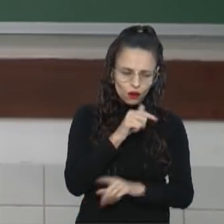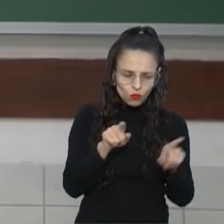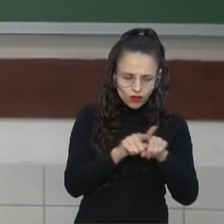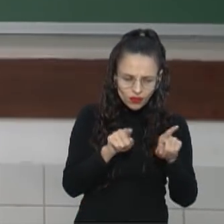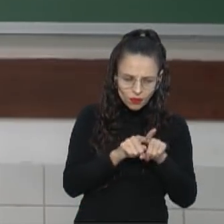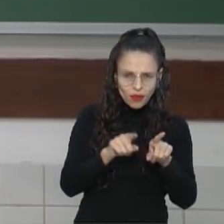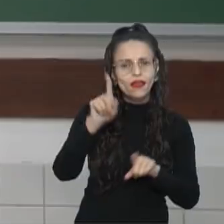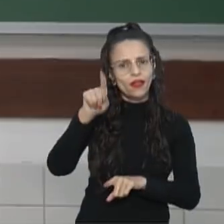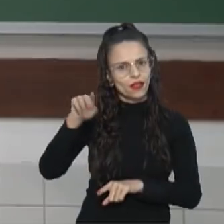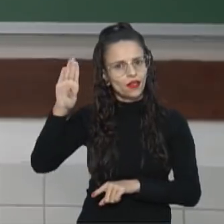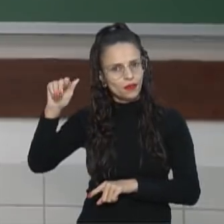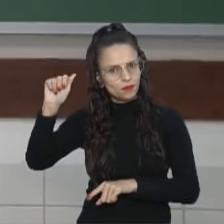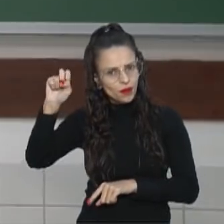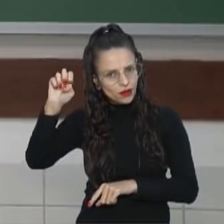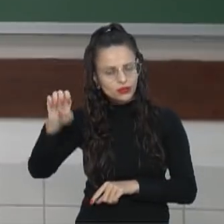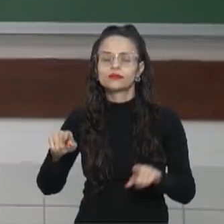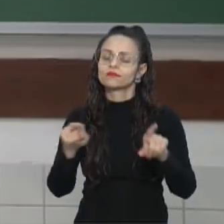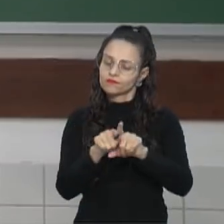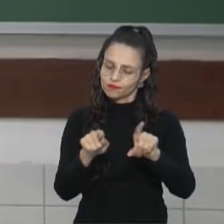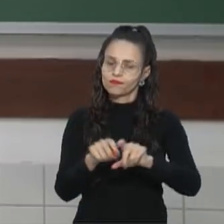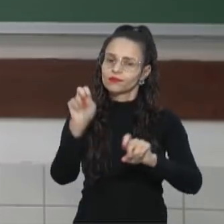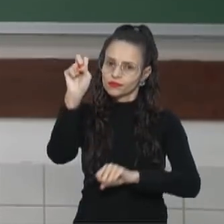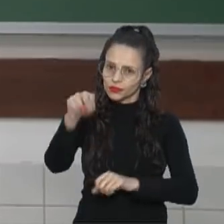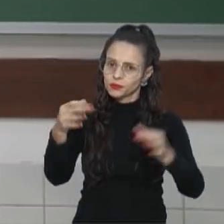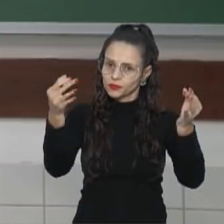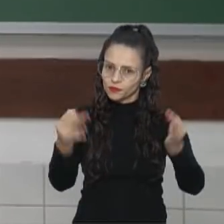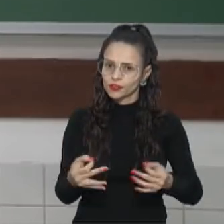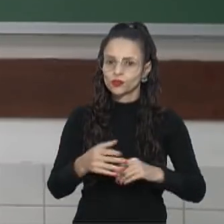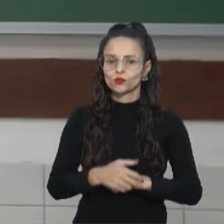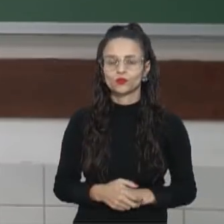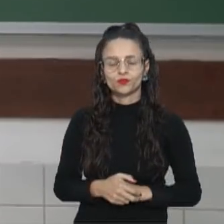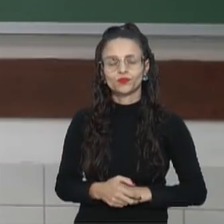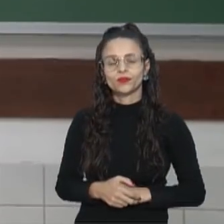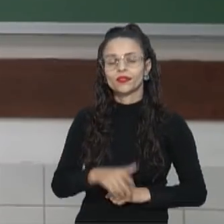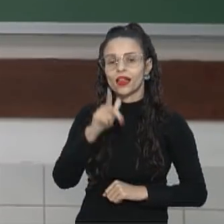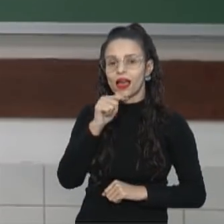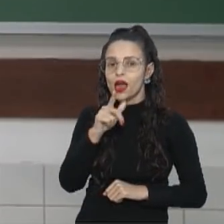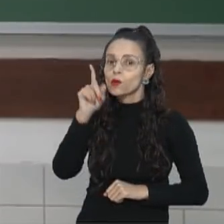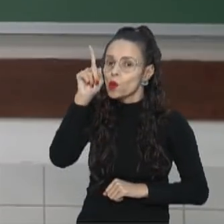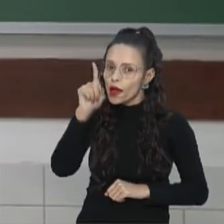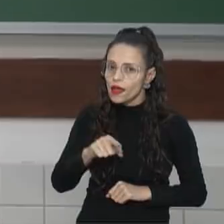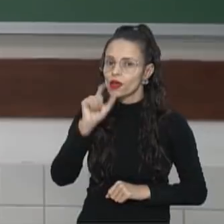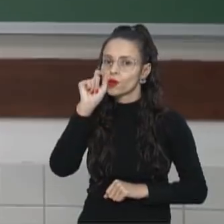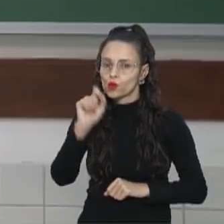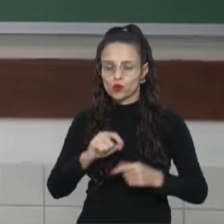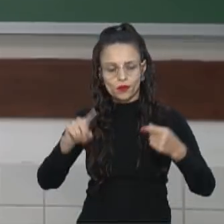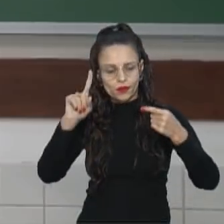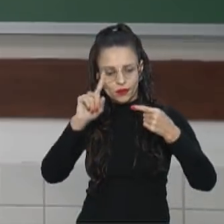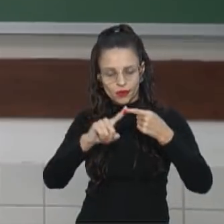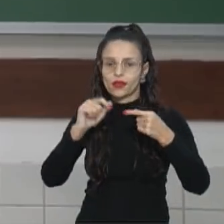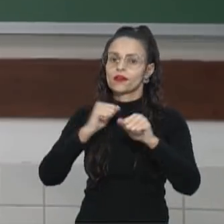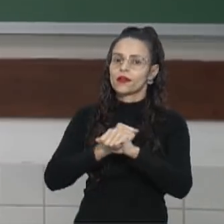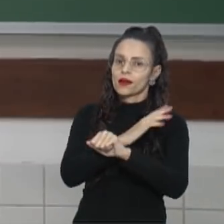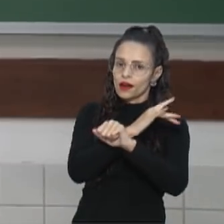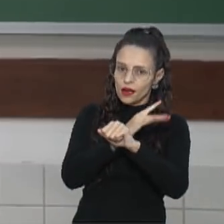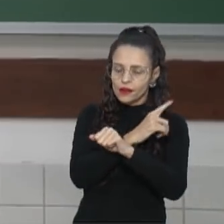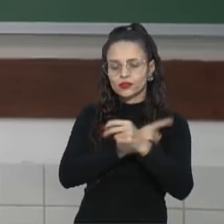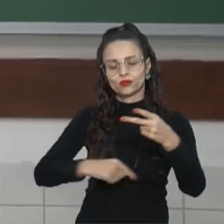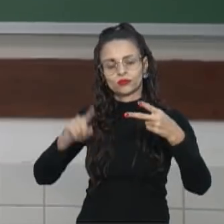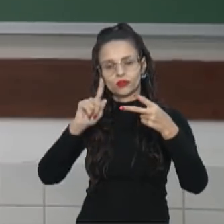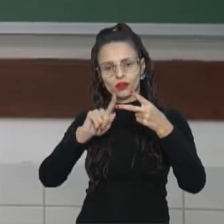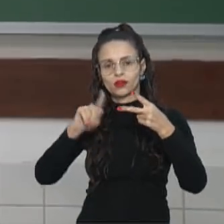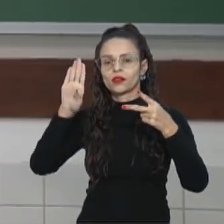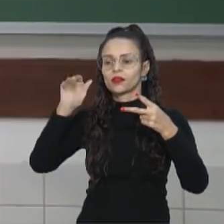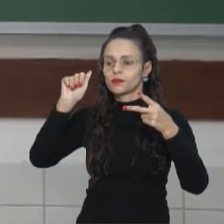ela também é uma base. Sim, perfeito. Ela é um ácido e uma base ao mesmo tempo. Ao mesmo tempo que ela libera H+,